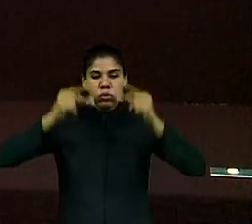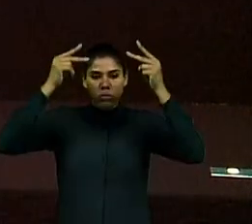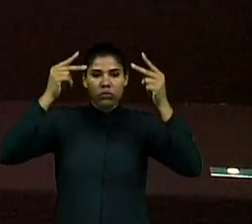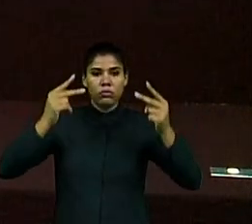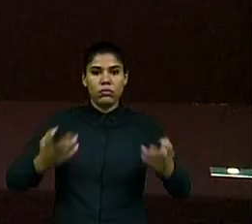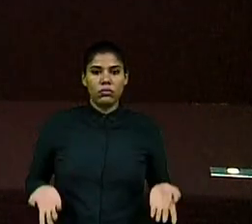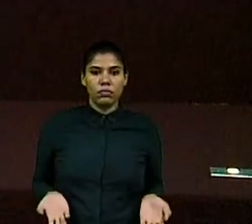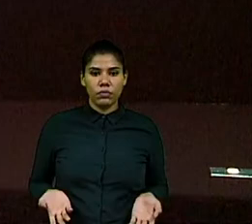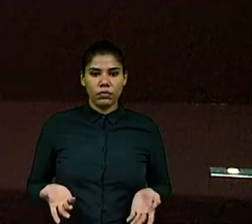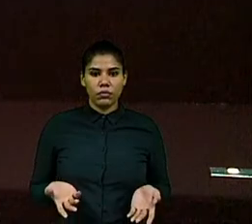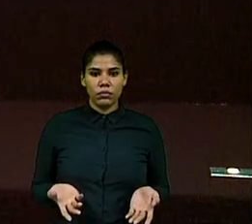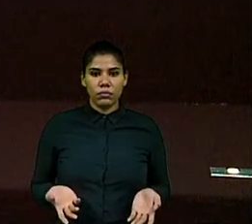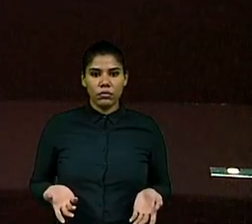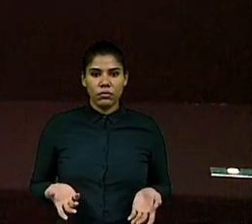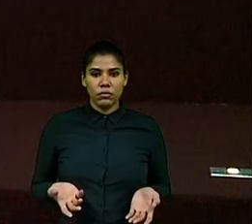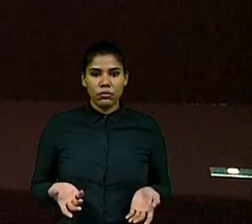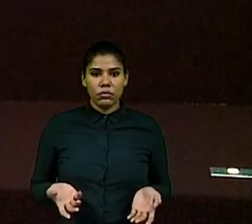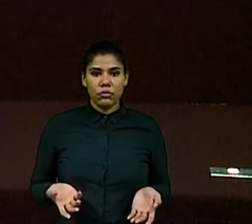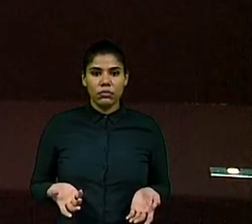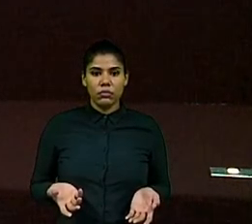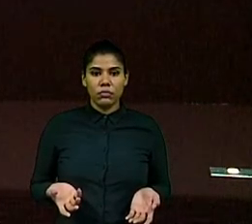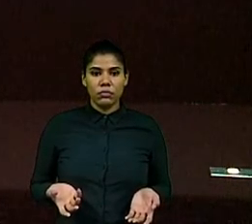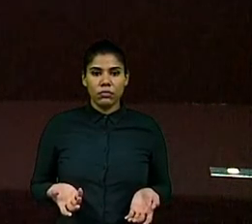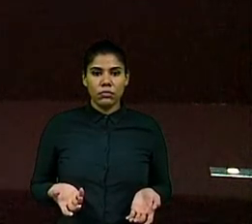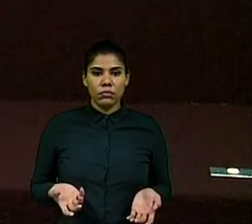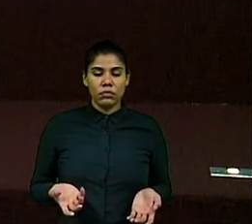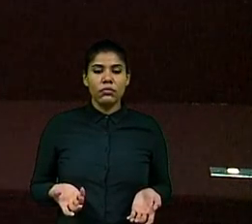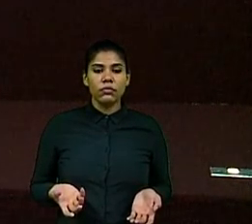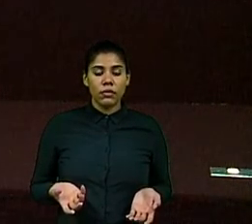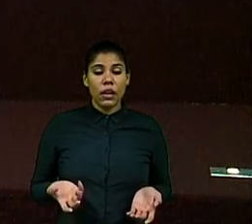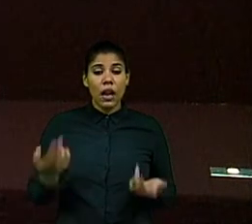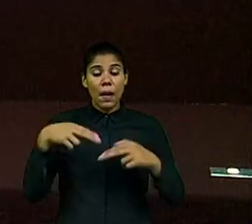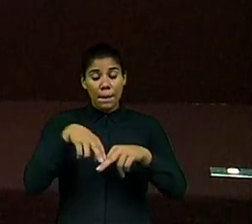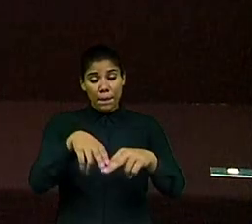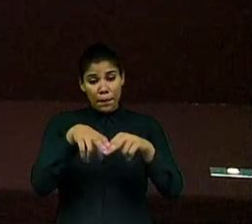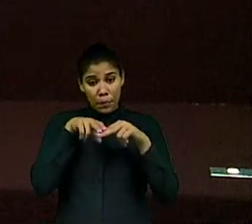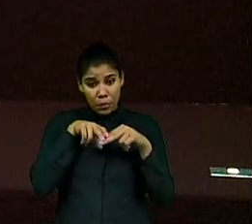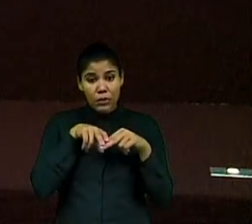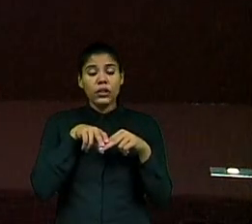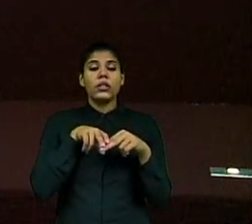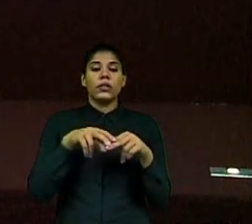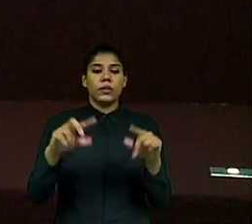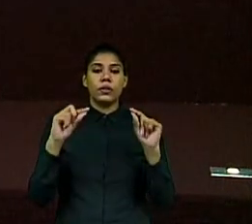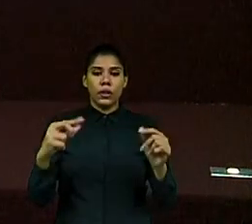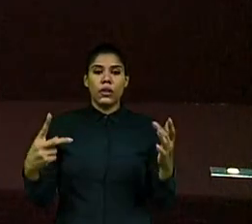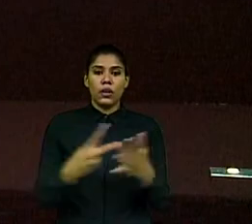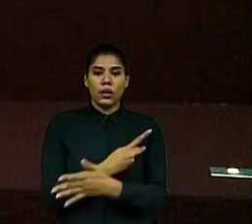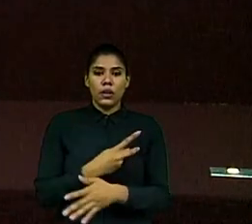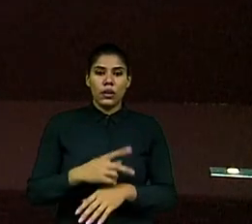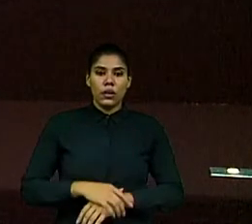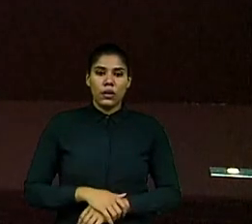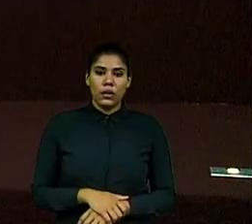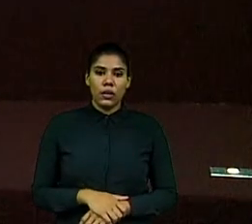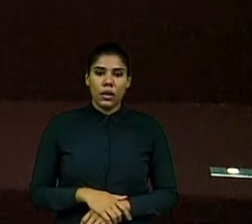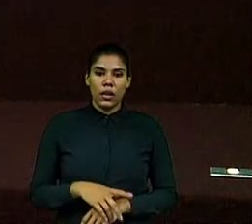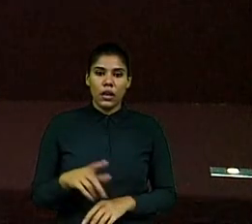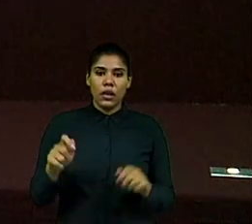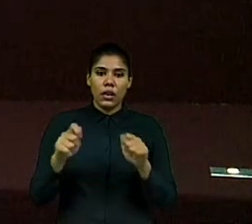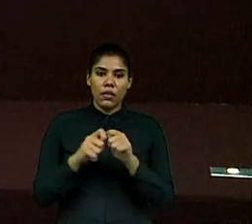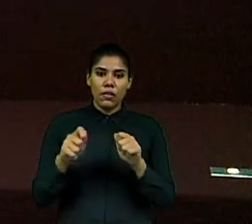não teria e daí professor e daí que ele faz o chamado